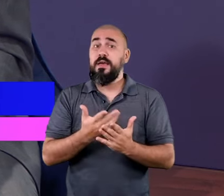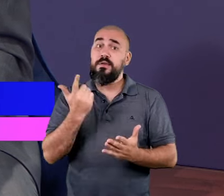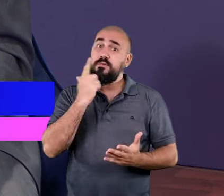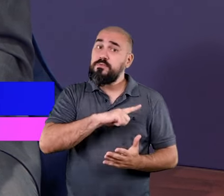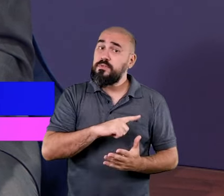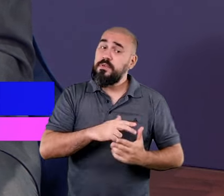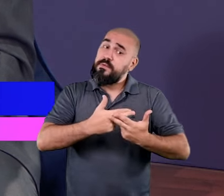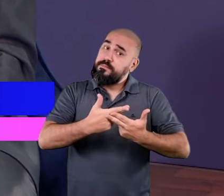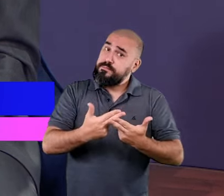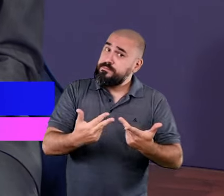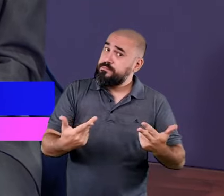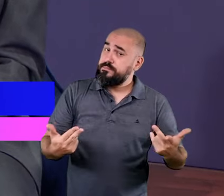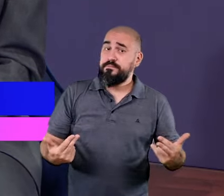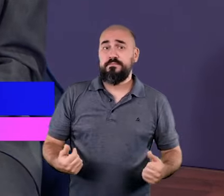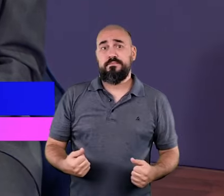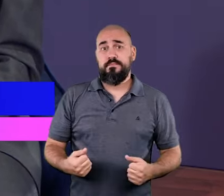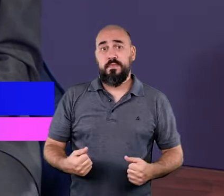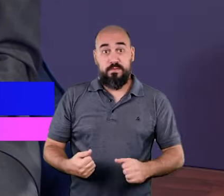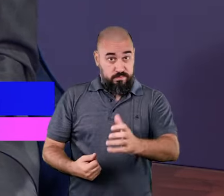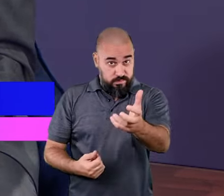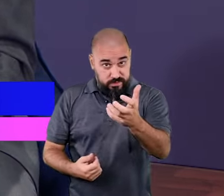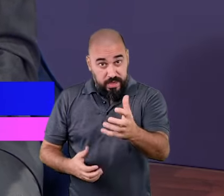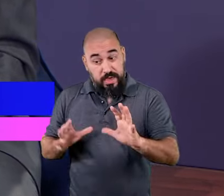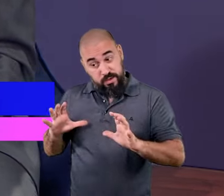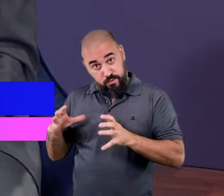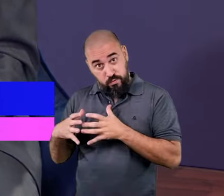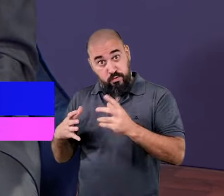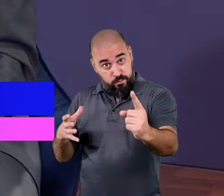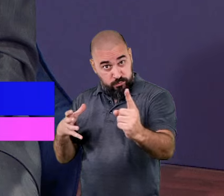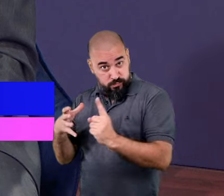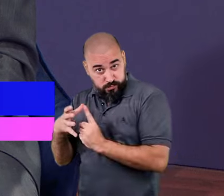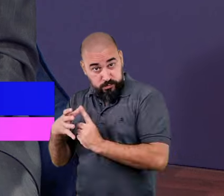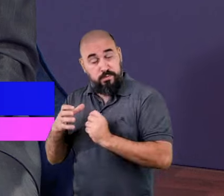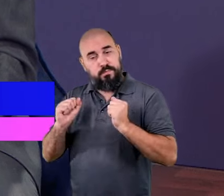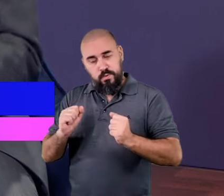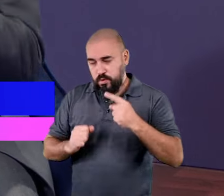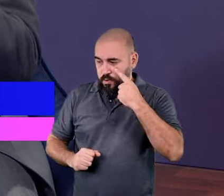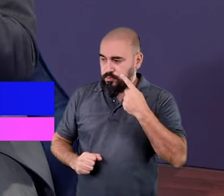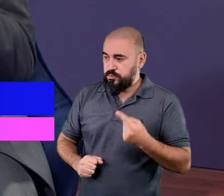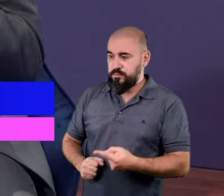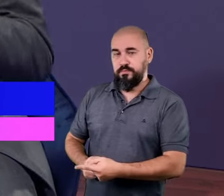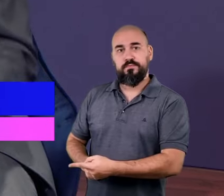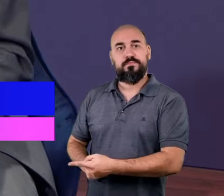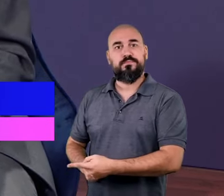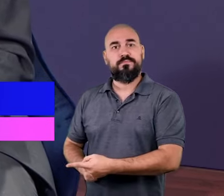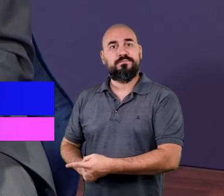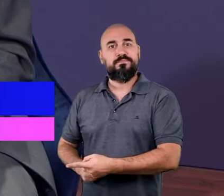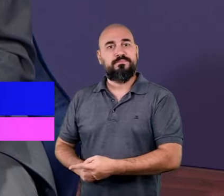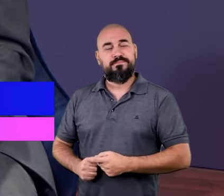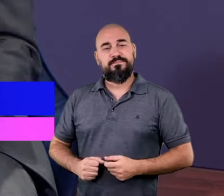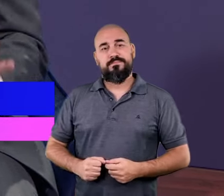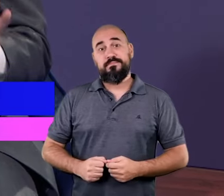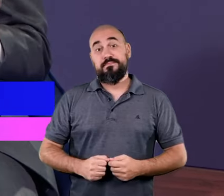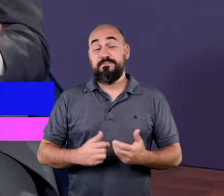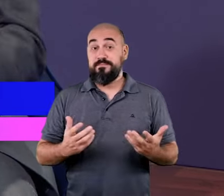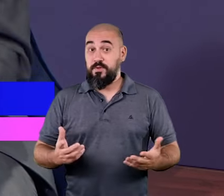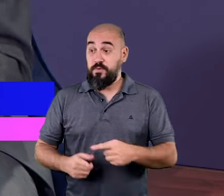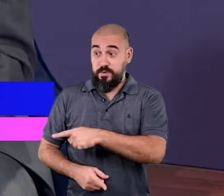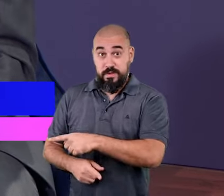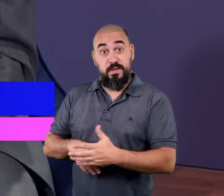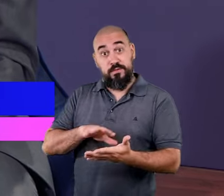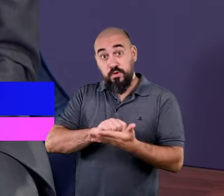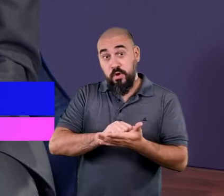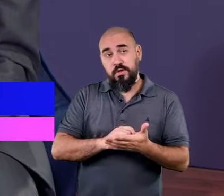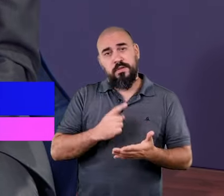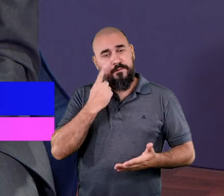saber um pouco mais como ser um anjo da esperança, tem informações passando aqui embaixo na tela, nesse momento, tá bom? Então você anota